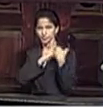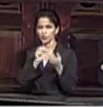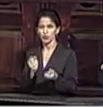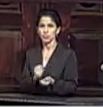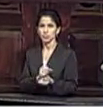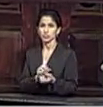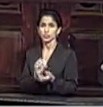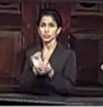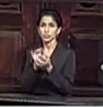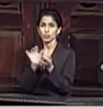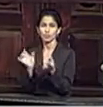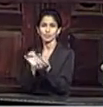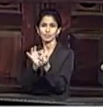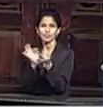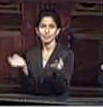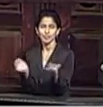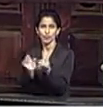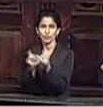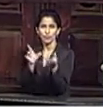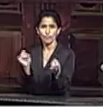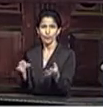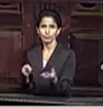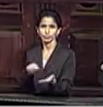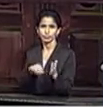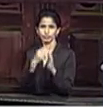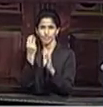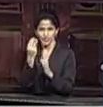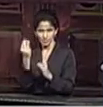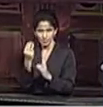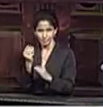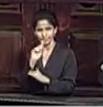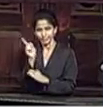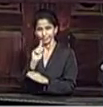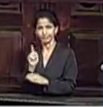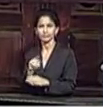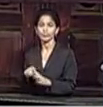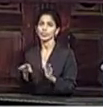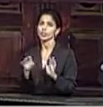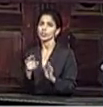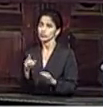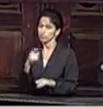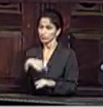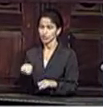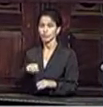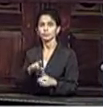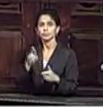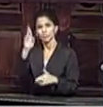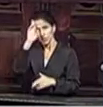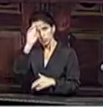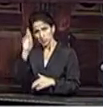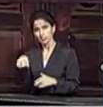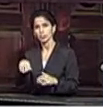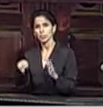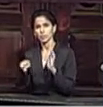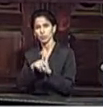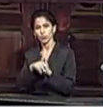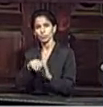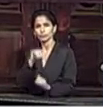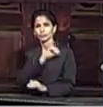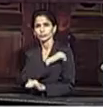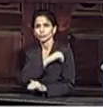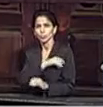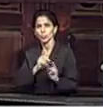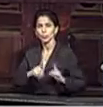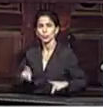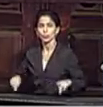terceirizar aquele papel que é o nosso, de representante de cariocas e fluminenses, para um governo sem credibilidade.